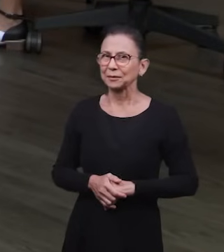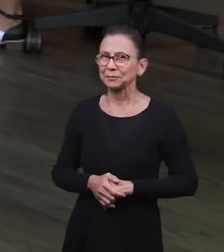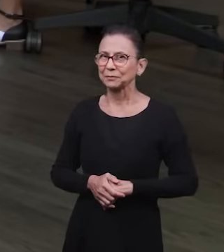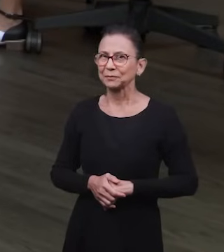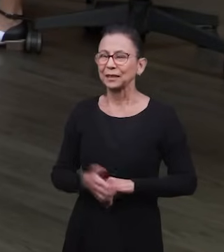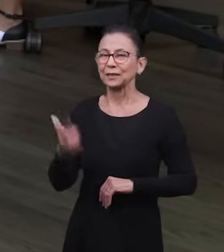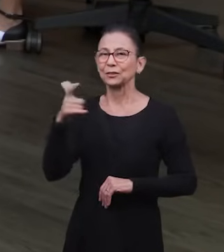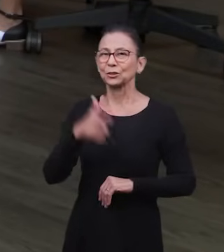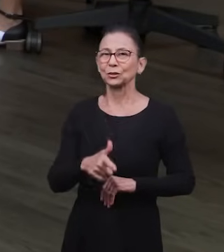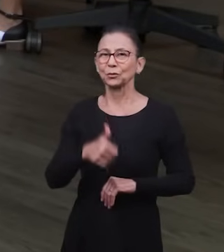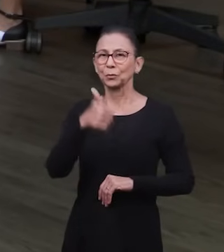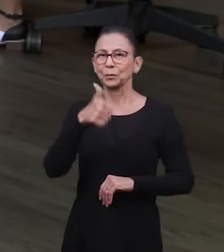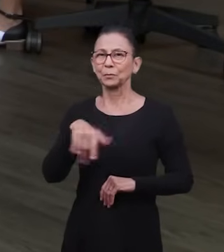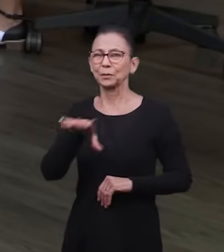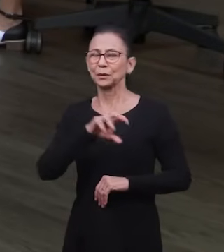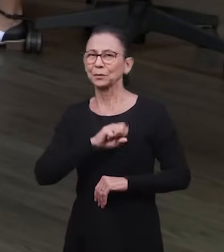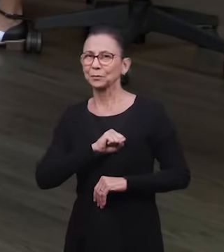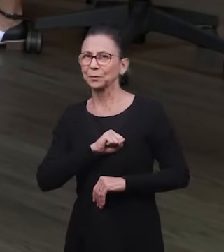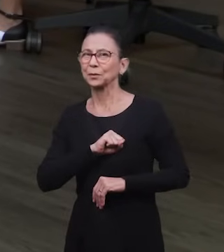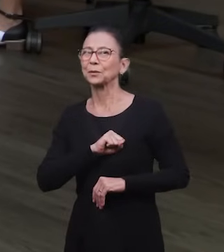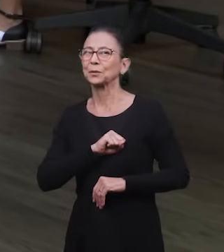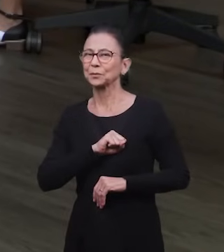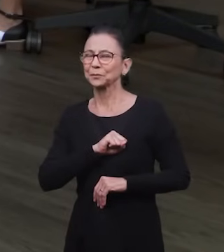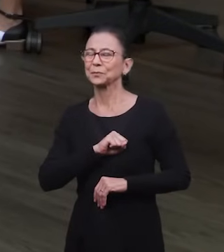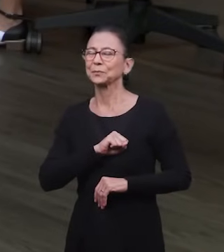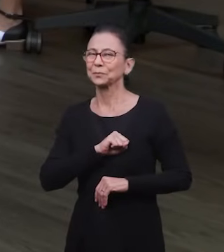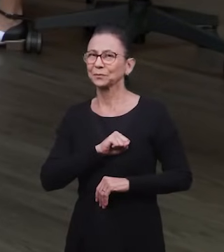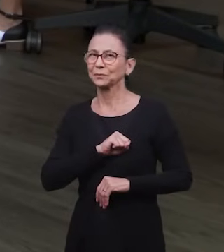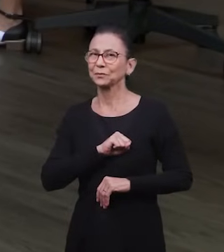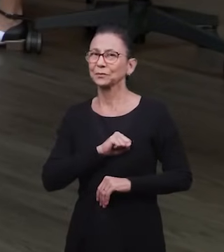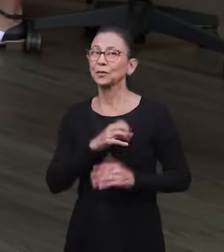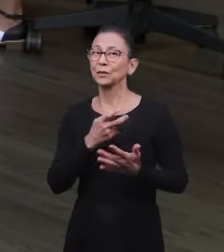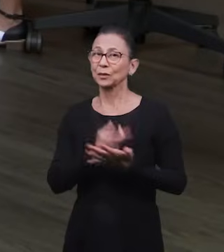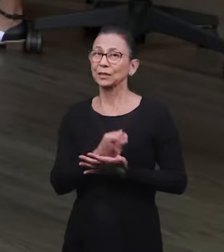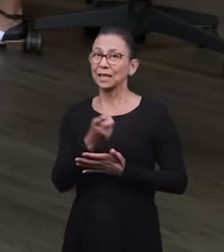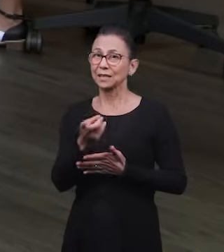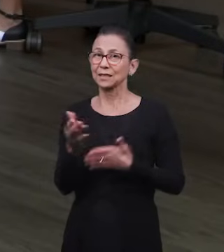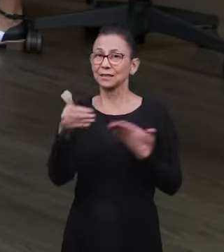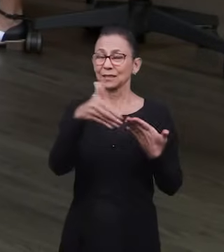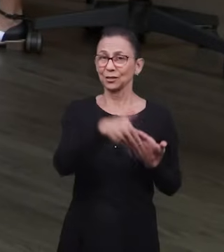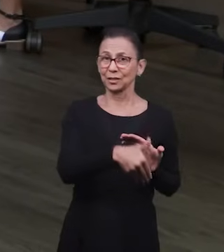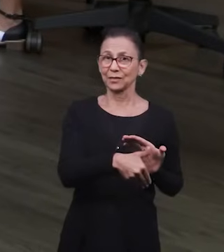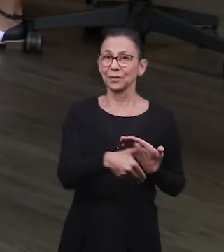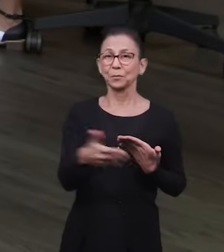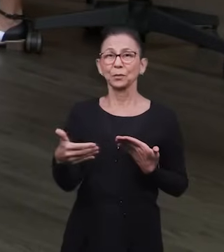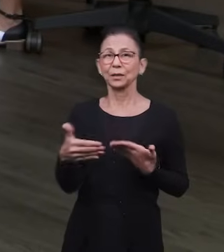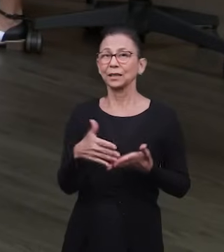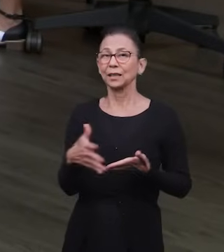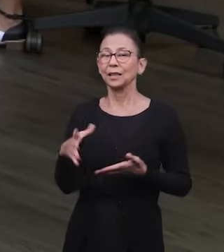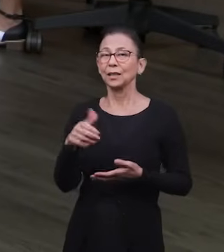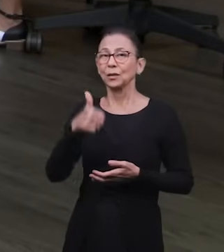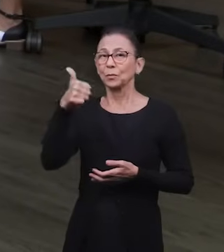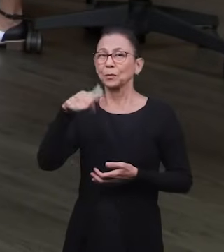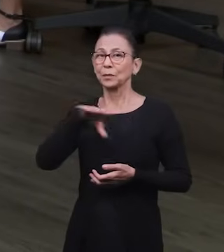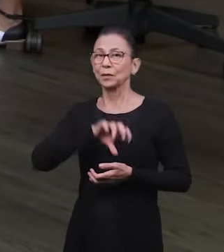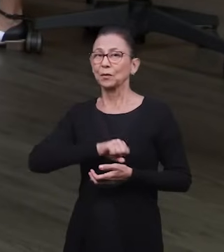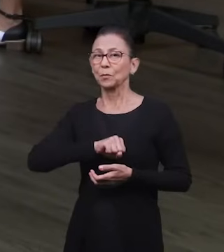você restaura o quê? O primeiro amor. Porque eu tenho contra ti que deixaste o primeiro amor. E